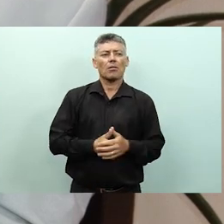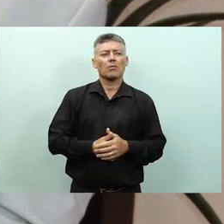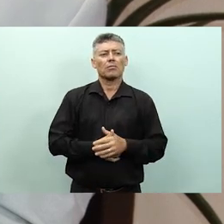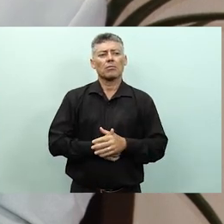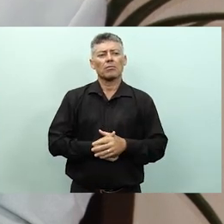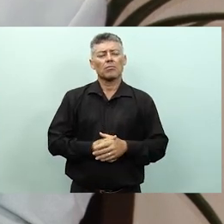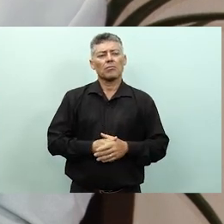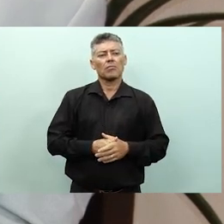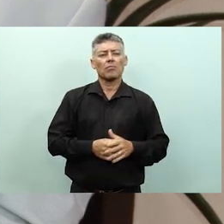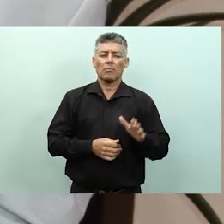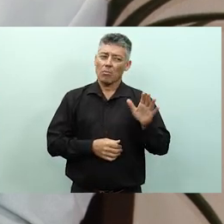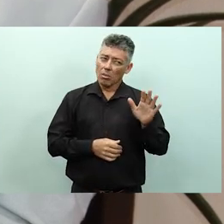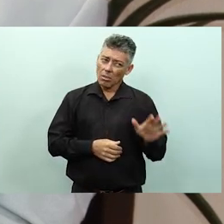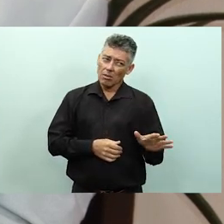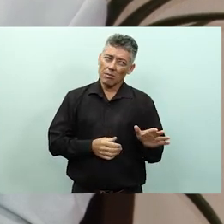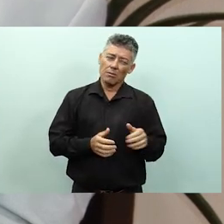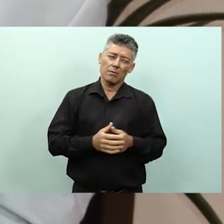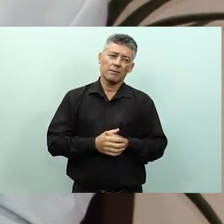Então,